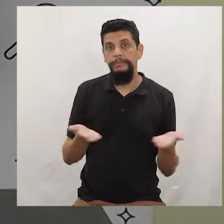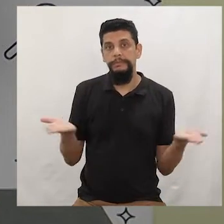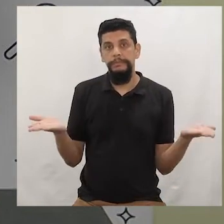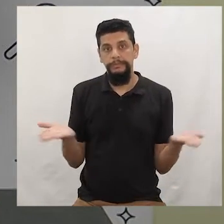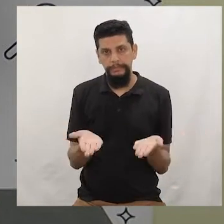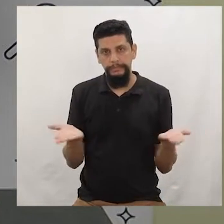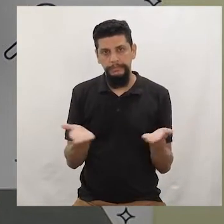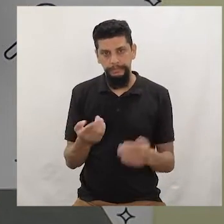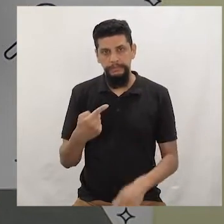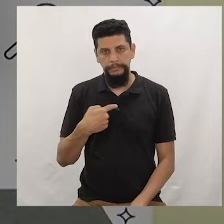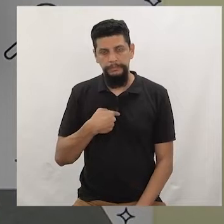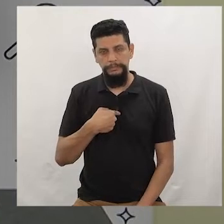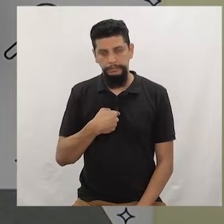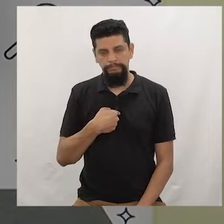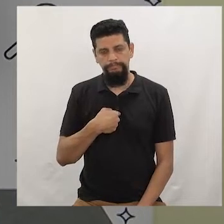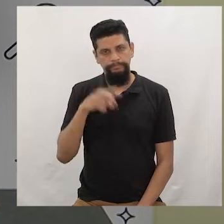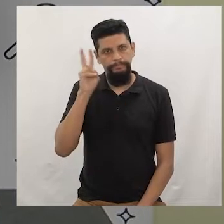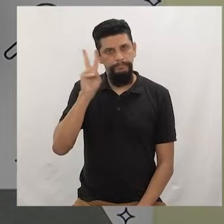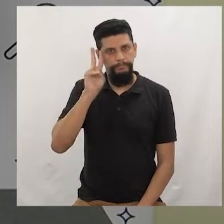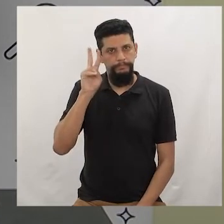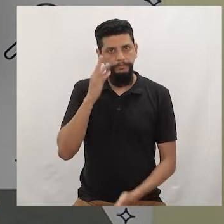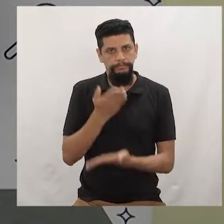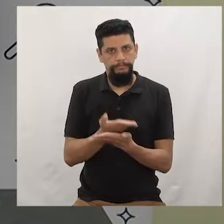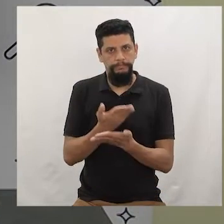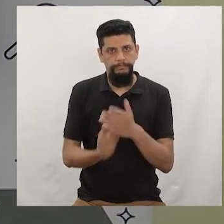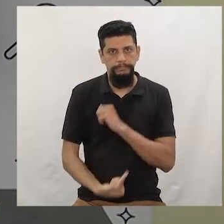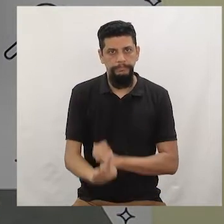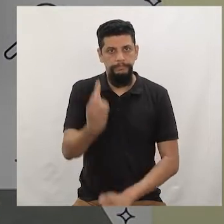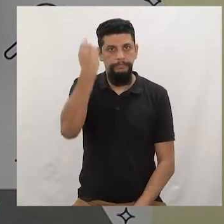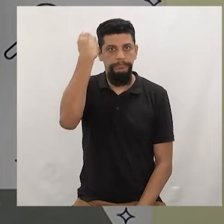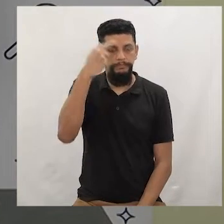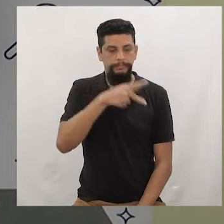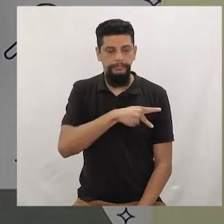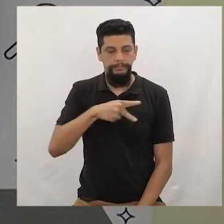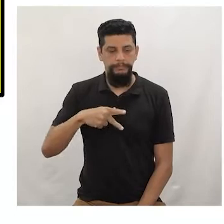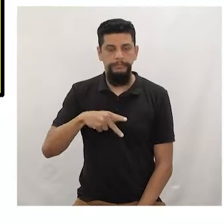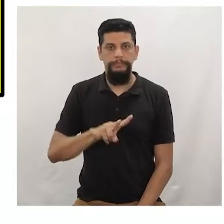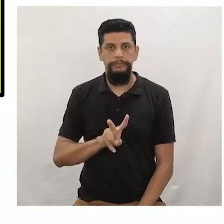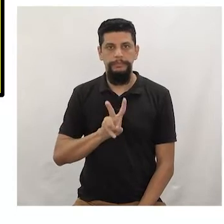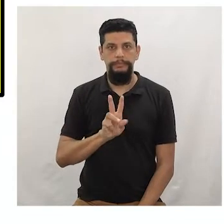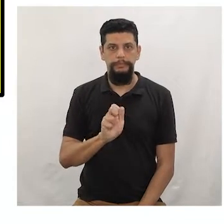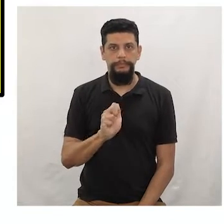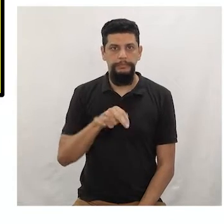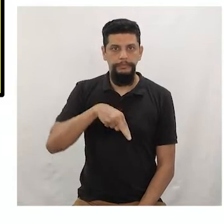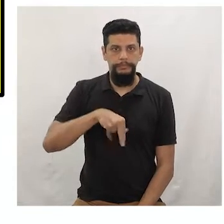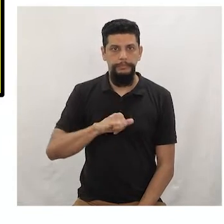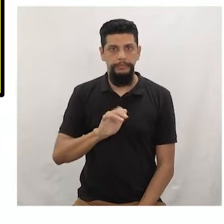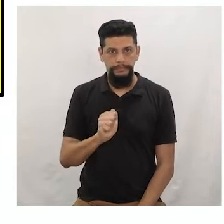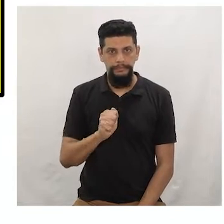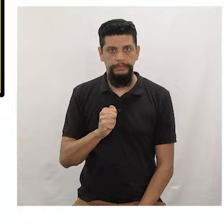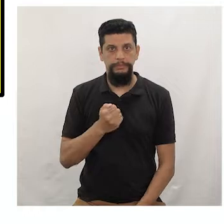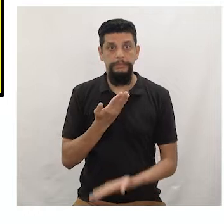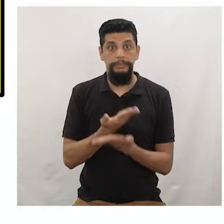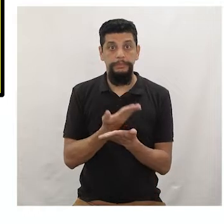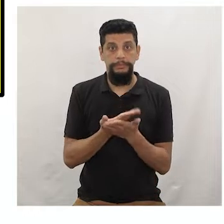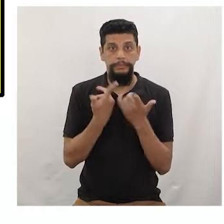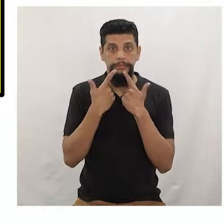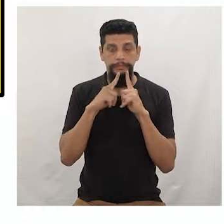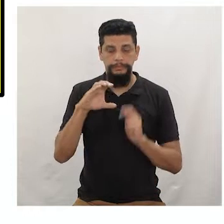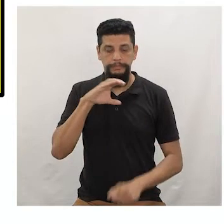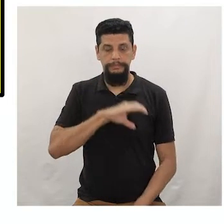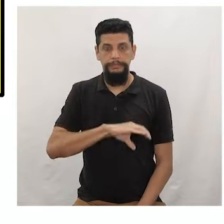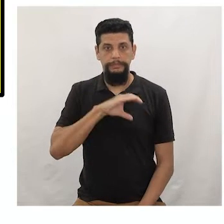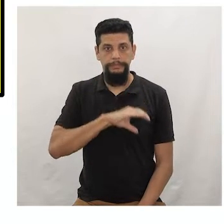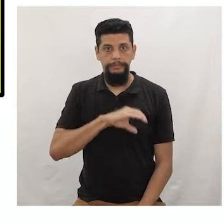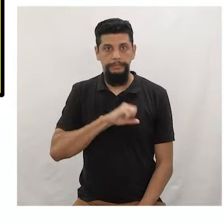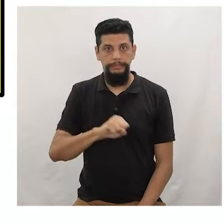Então agora eu vou recordar a aula da professora Vânia. É na aula de língua